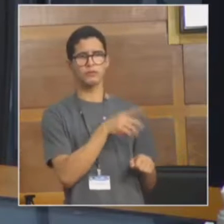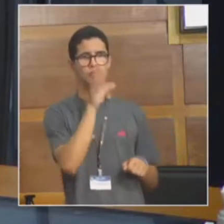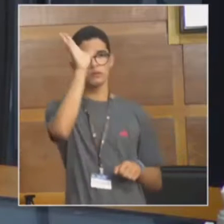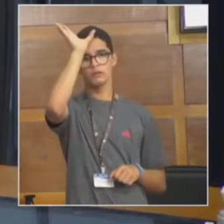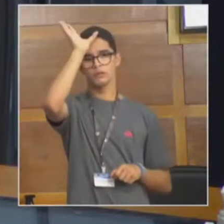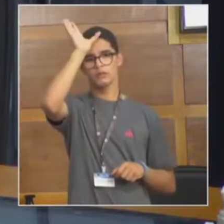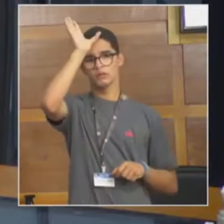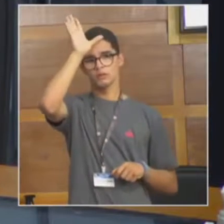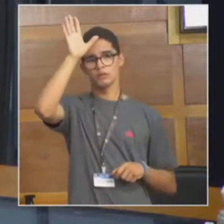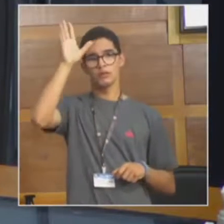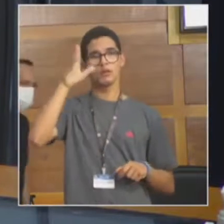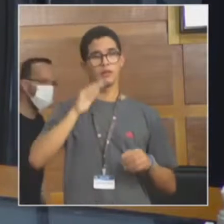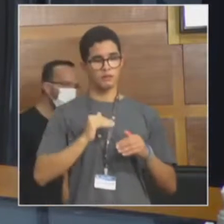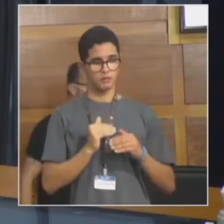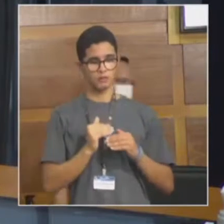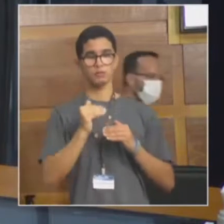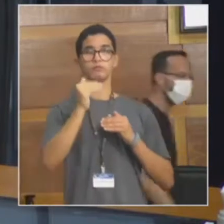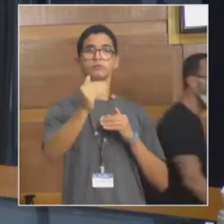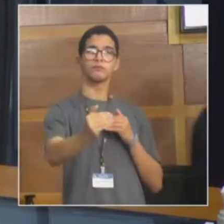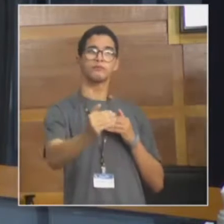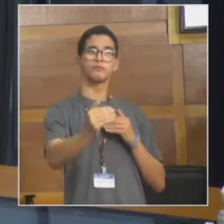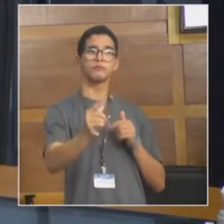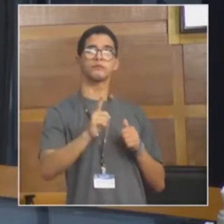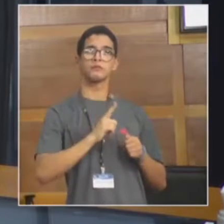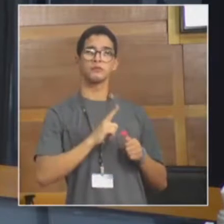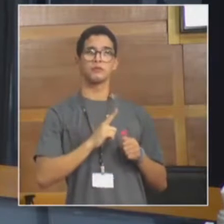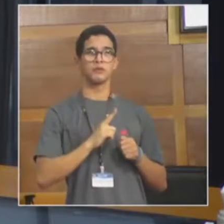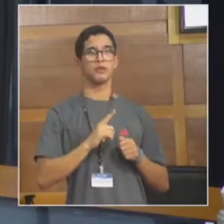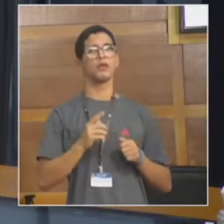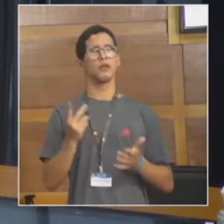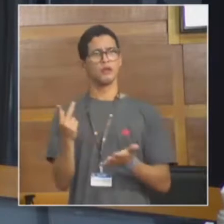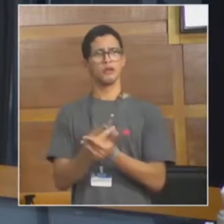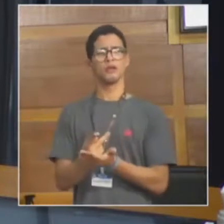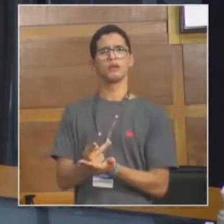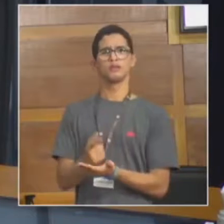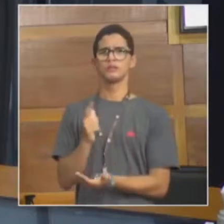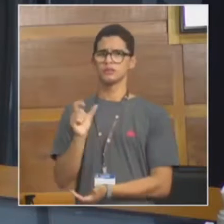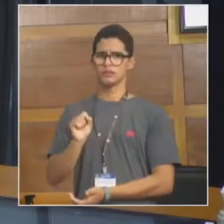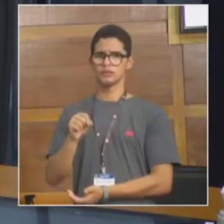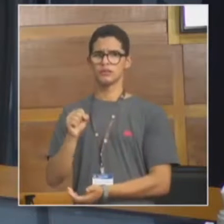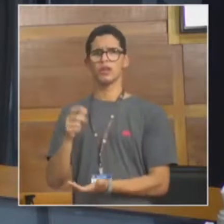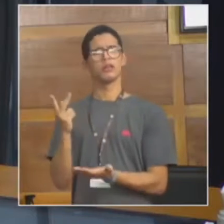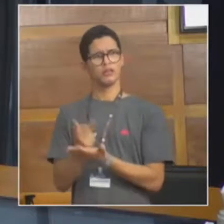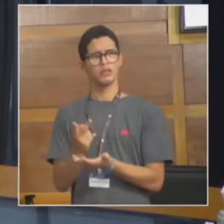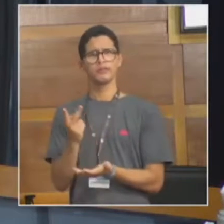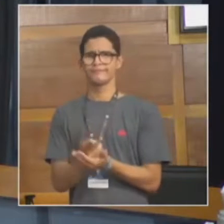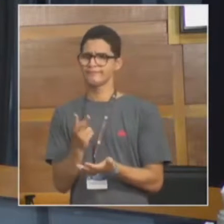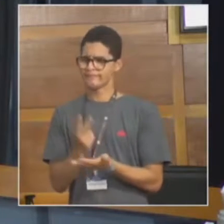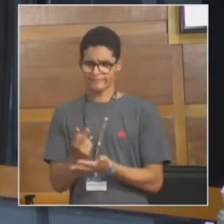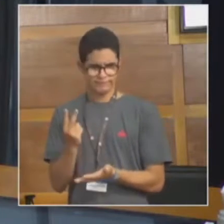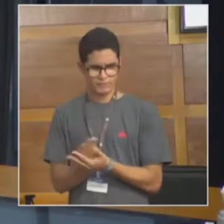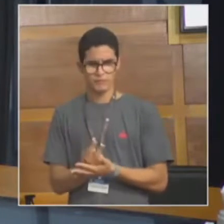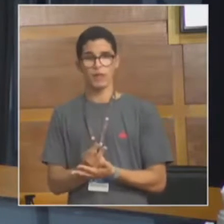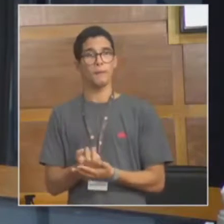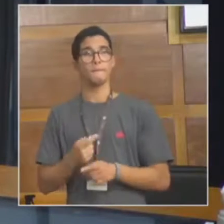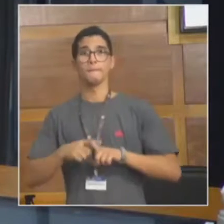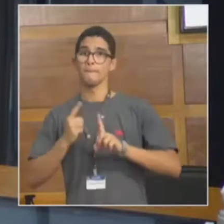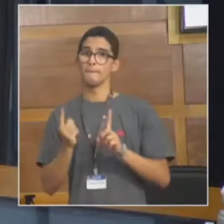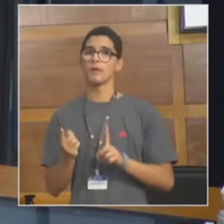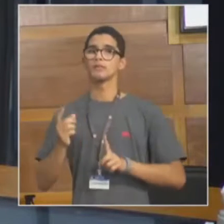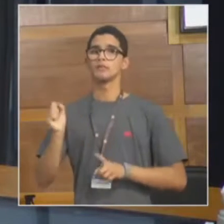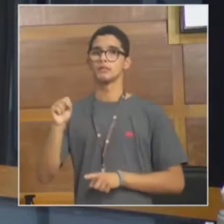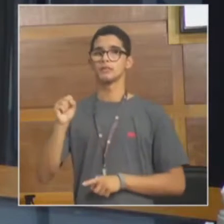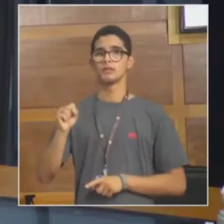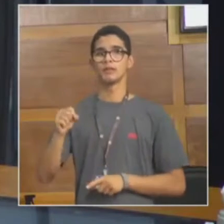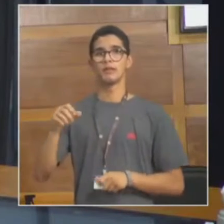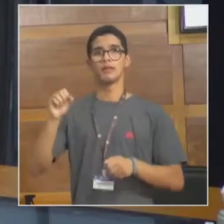e eu falo o seguinte é daqui para frente vai haver erros vai ver hoje A vida é feita de certeza é só que temos que tentar